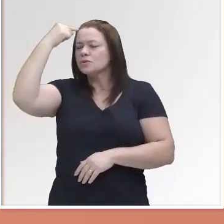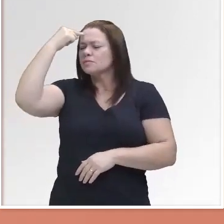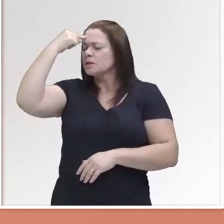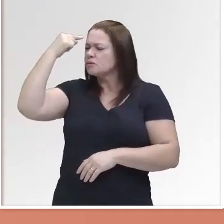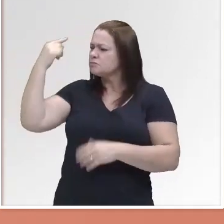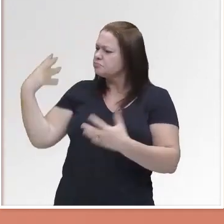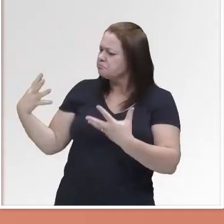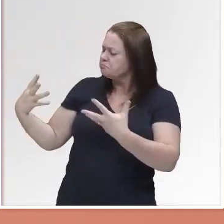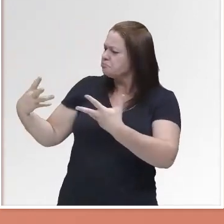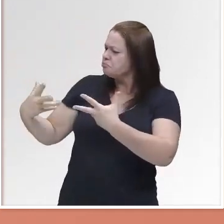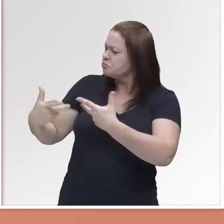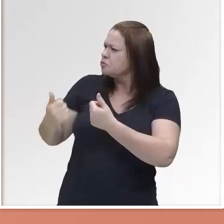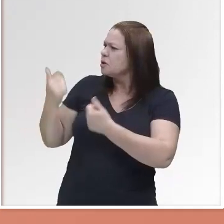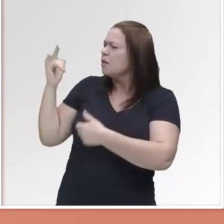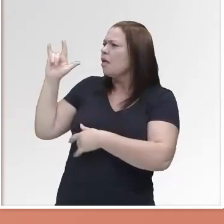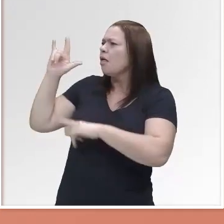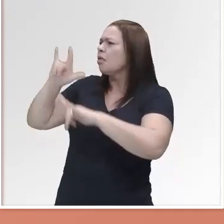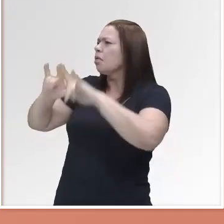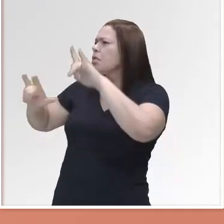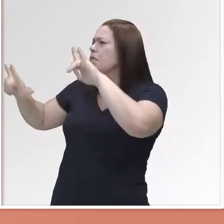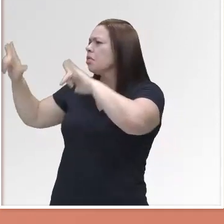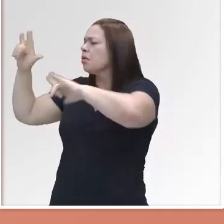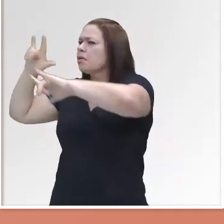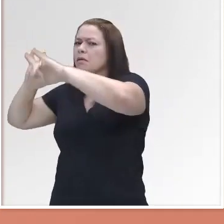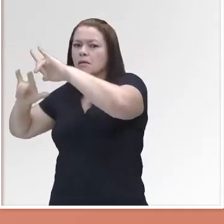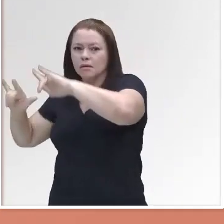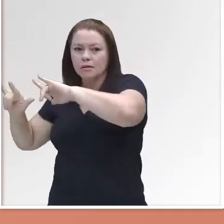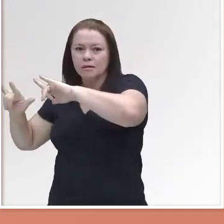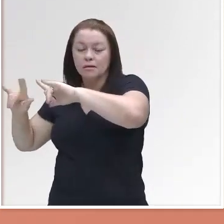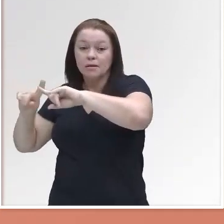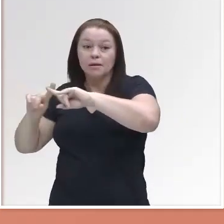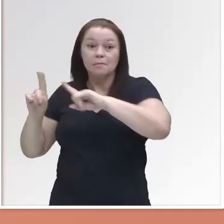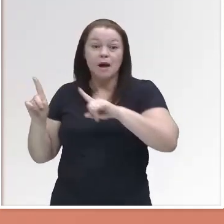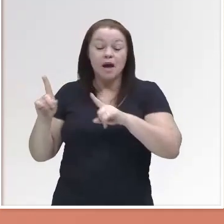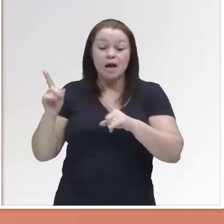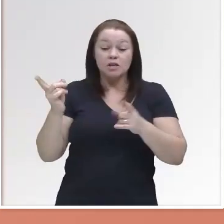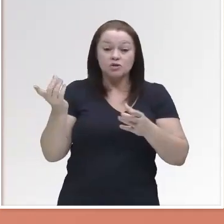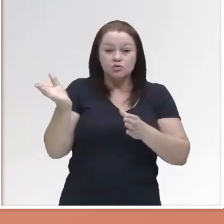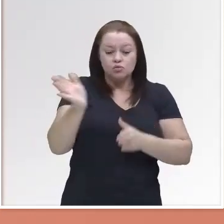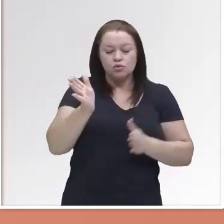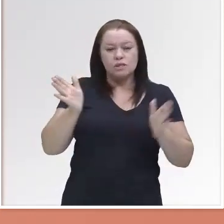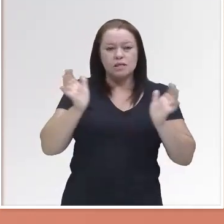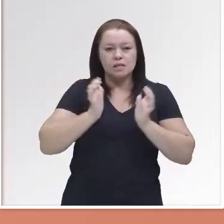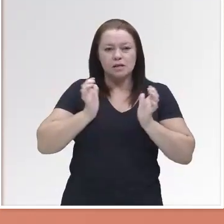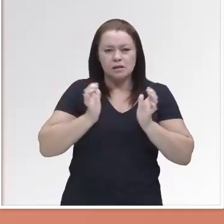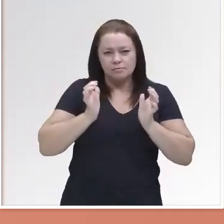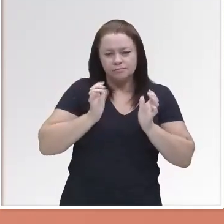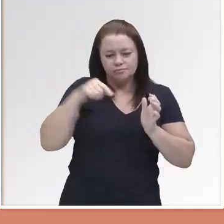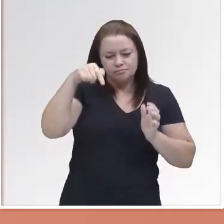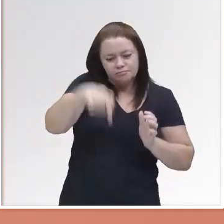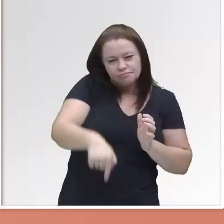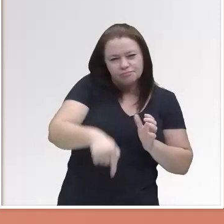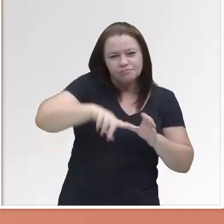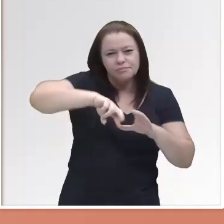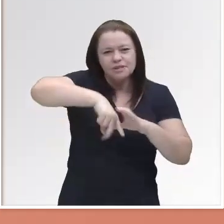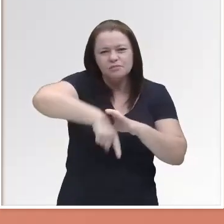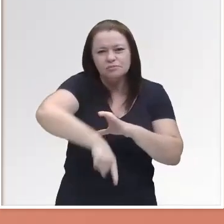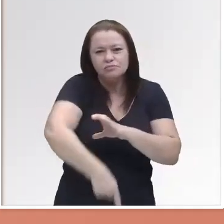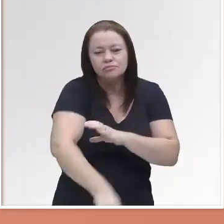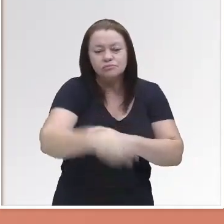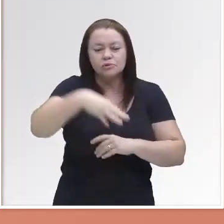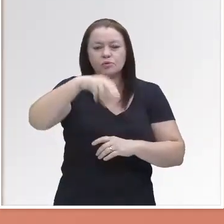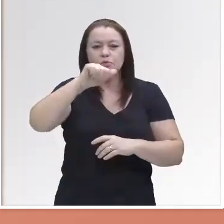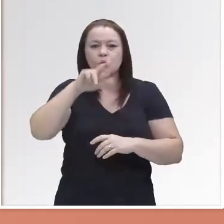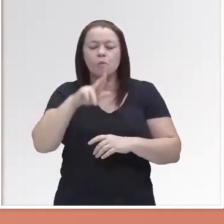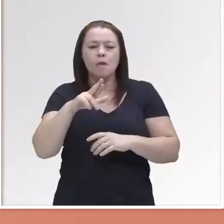de Úrsula para sempre. Os animais do mar tentavam impedir o casamento. No meio da confusão, o búzio da